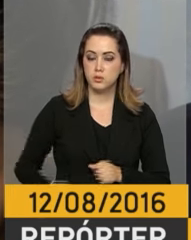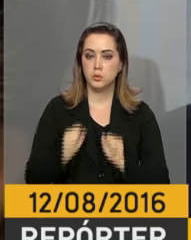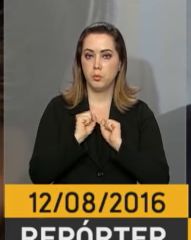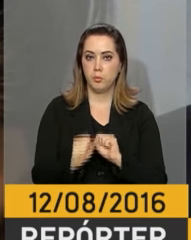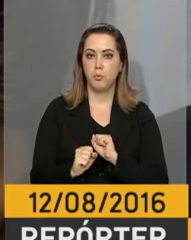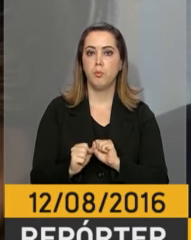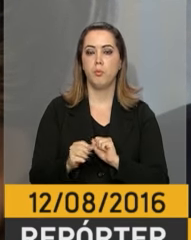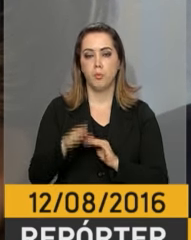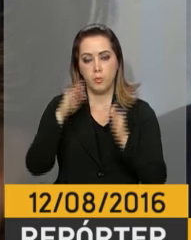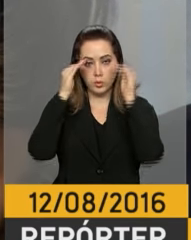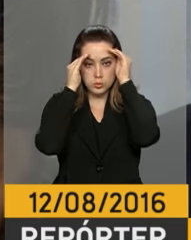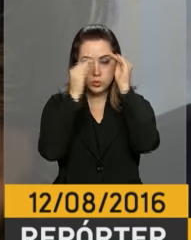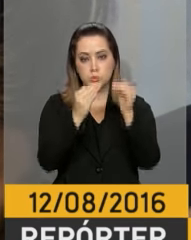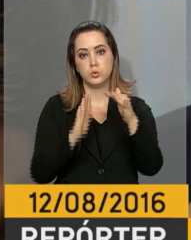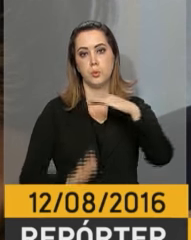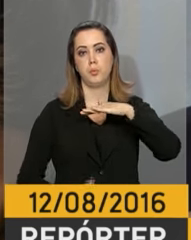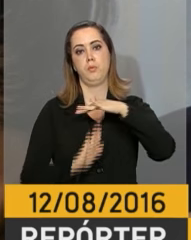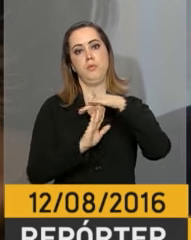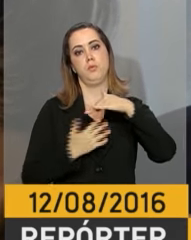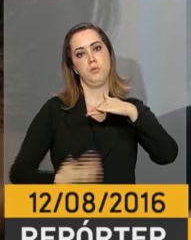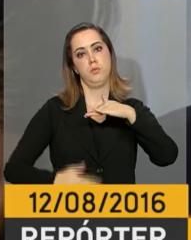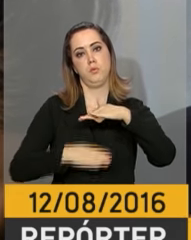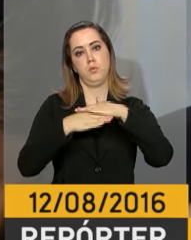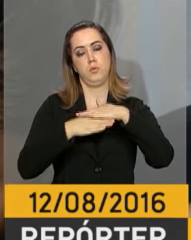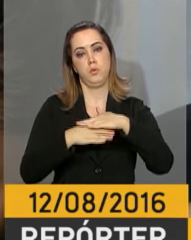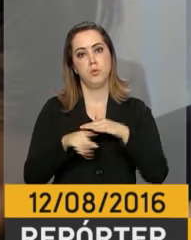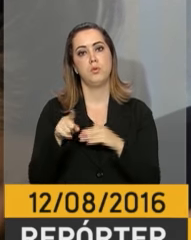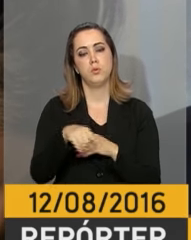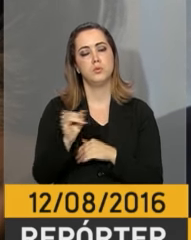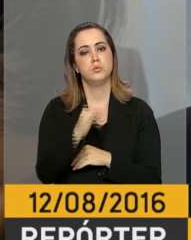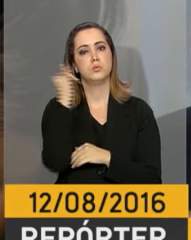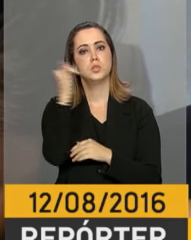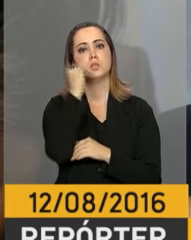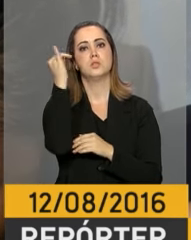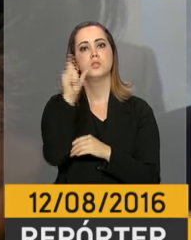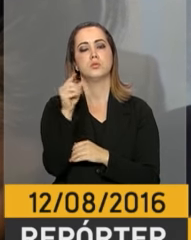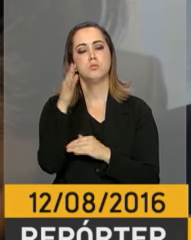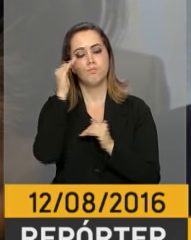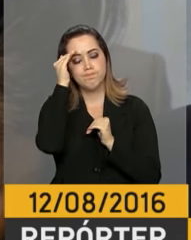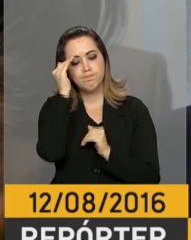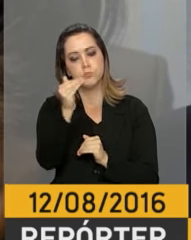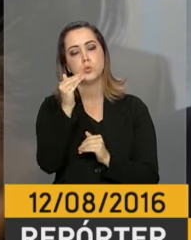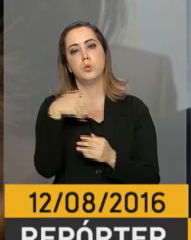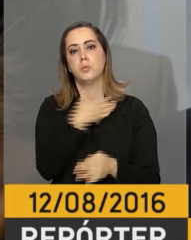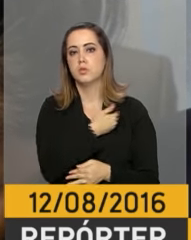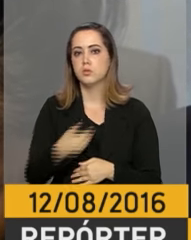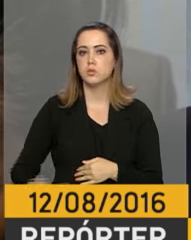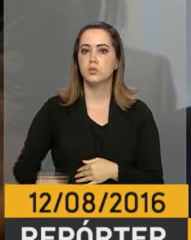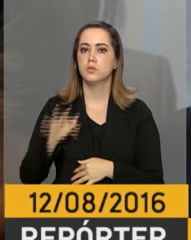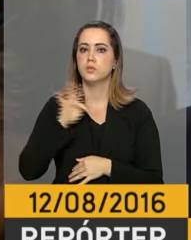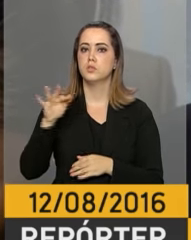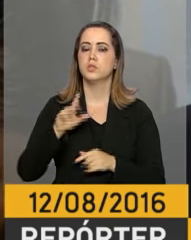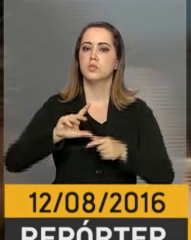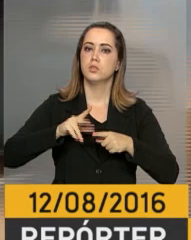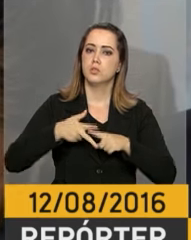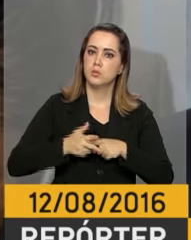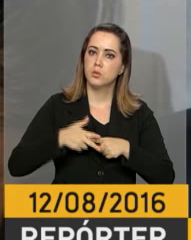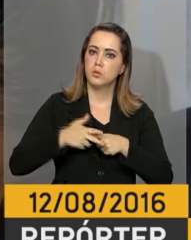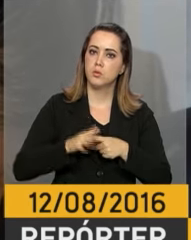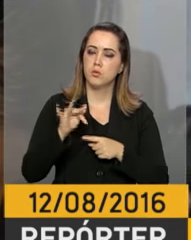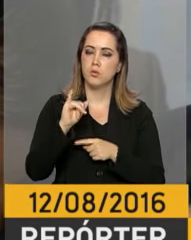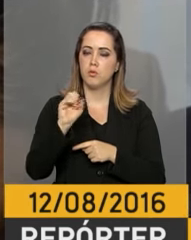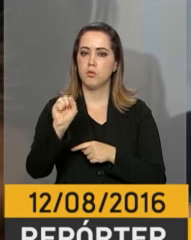importante. Portanto, a prioridade do governo federal foi totalmente atendida e, portanto, o ajuste fiscal vai muito bem. Os